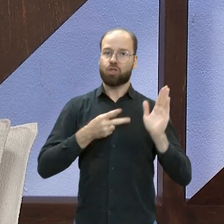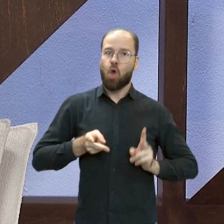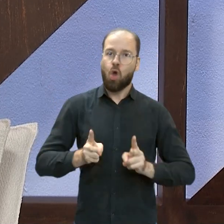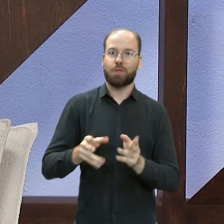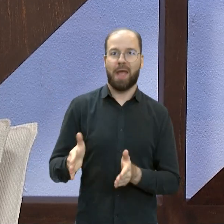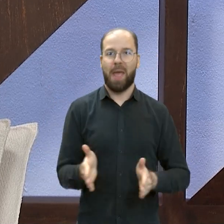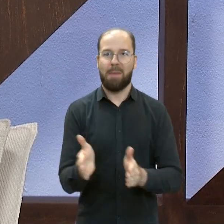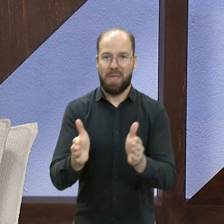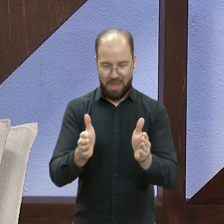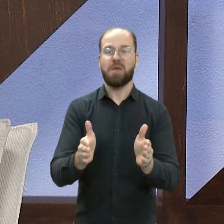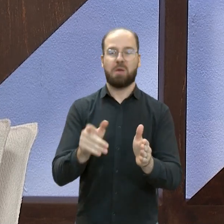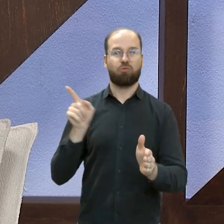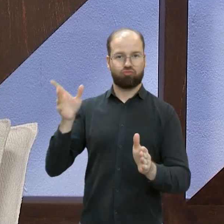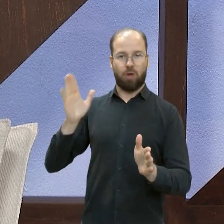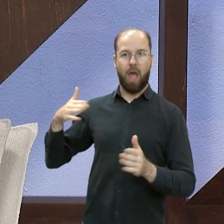trilhou, né,